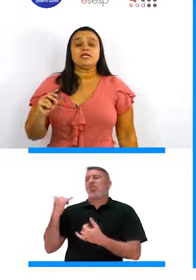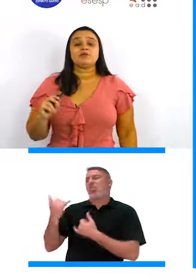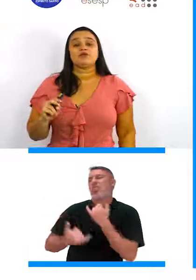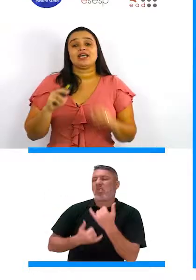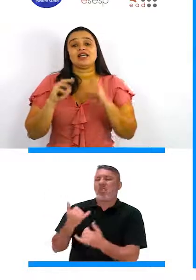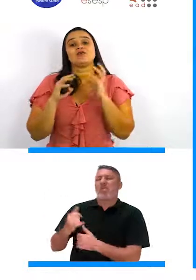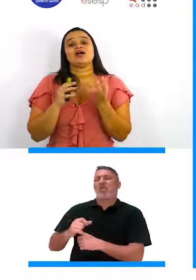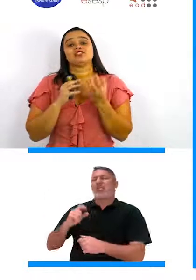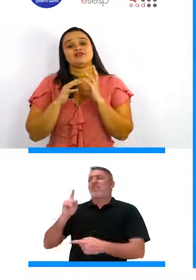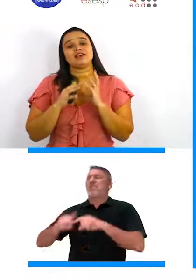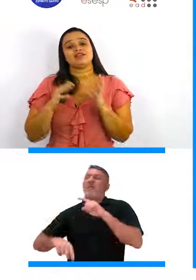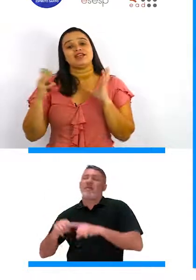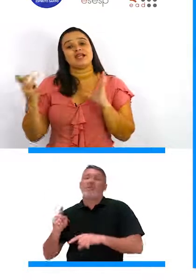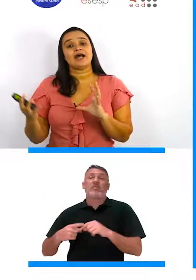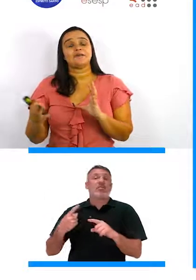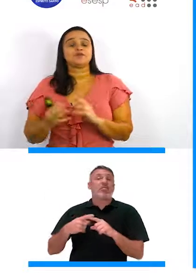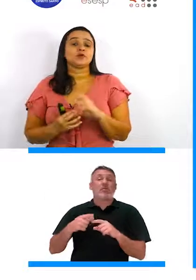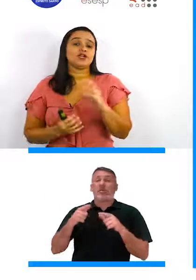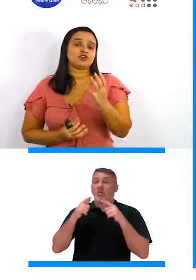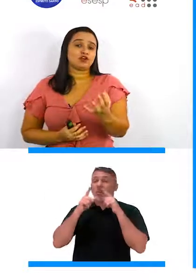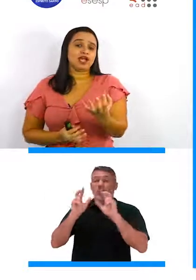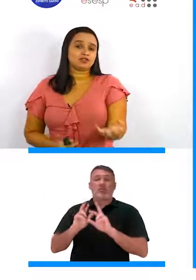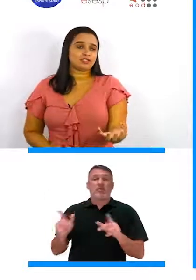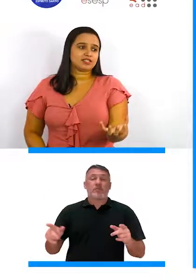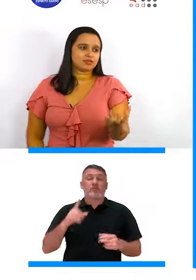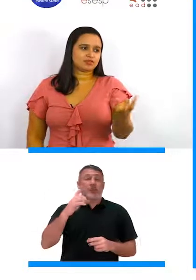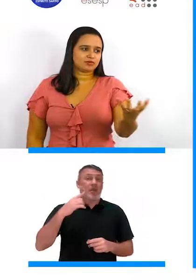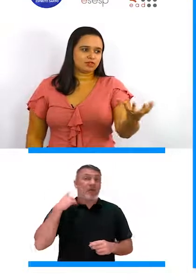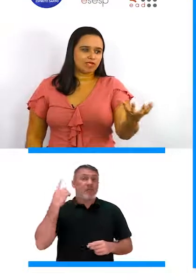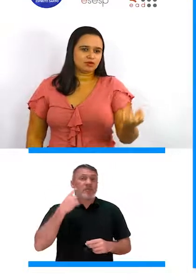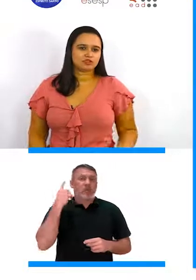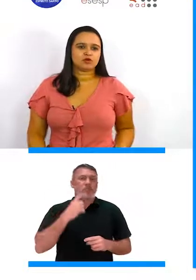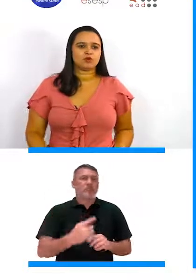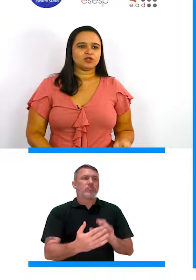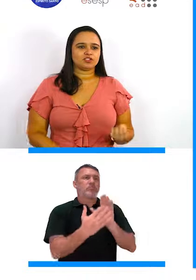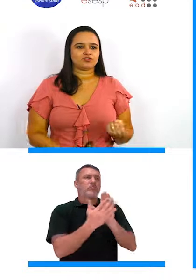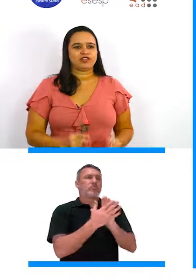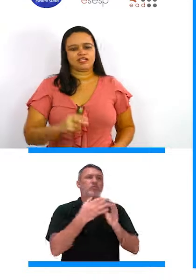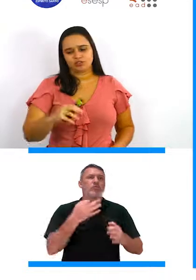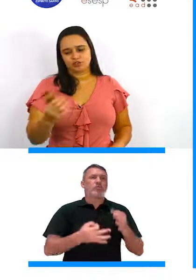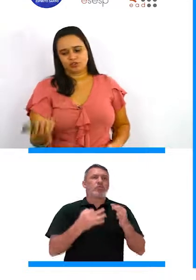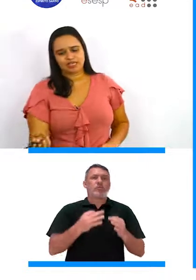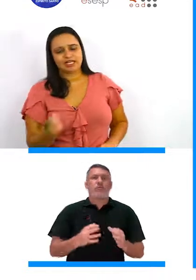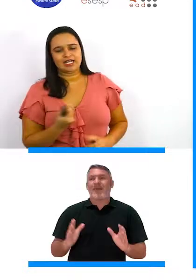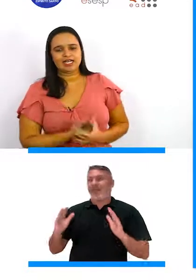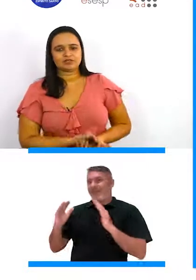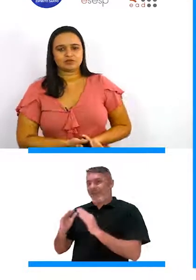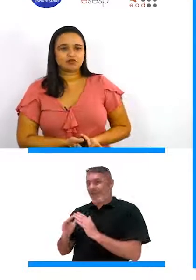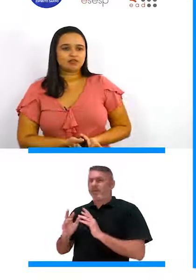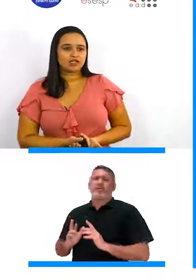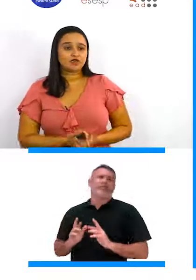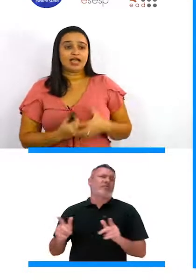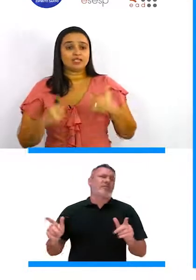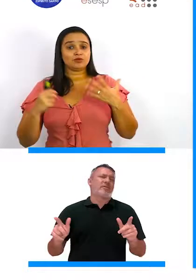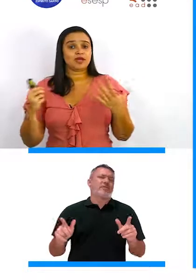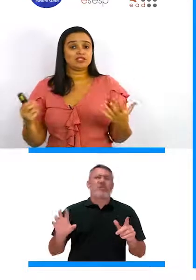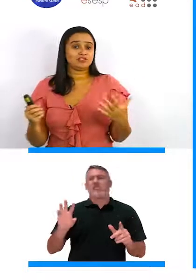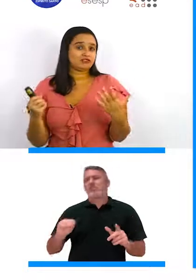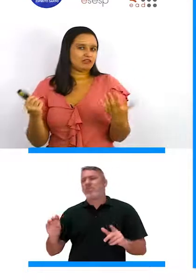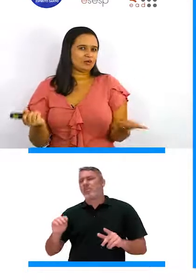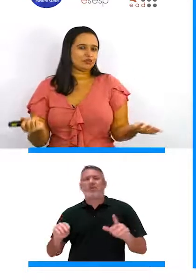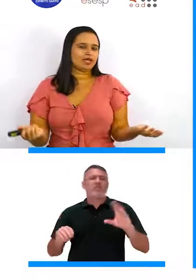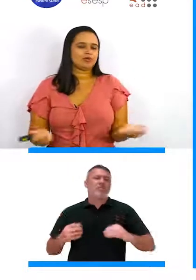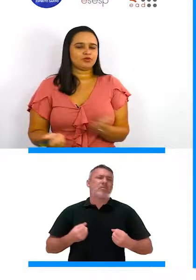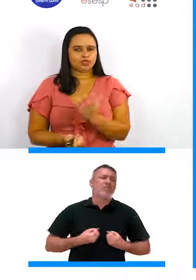talvez, porque a linguagem vai variar. Um advogado que está no tribunal se comporta diferente quando está em casa com seu filho. A